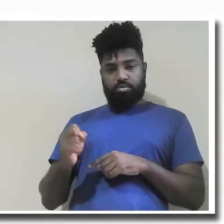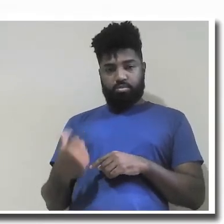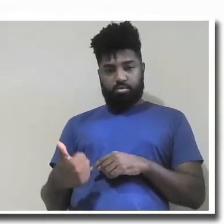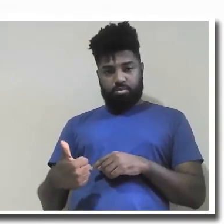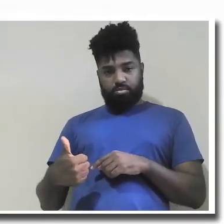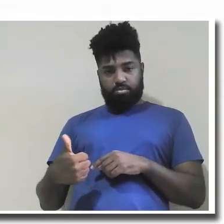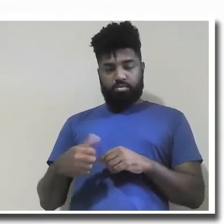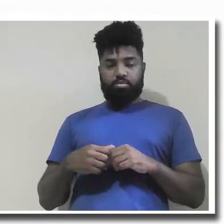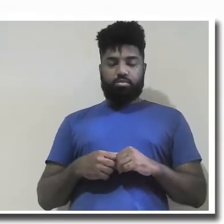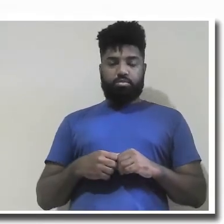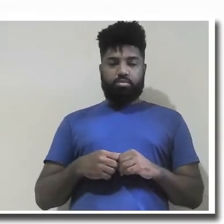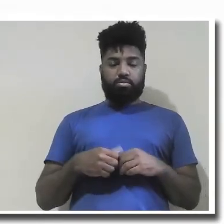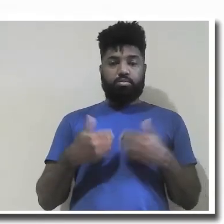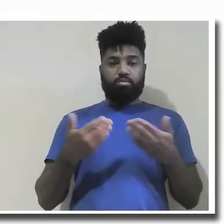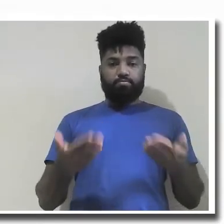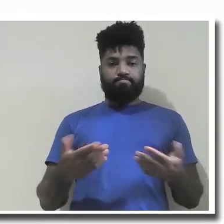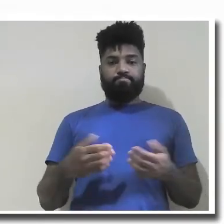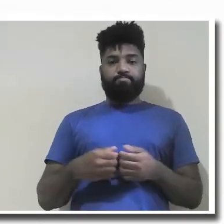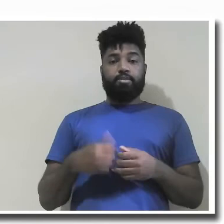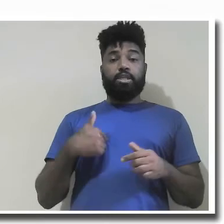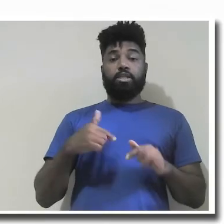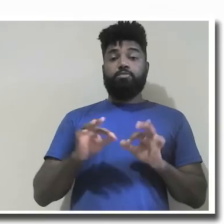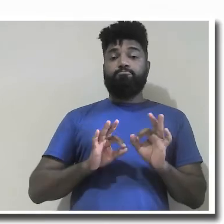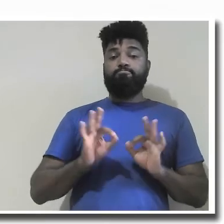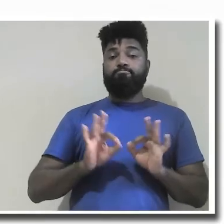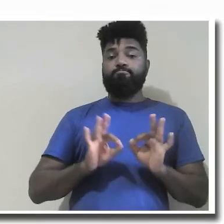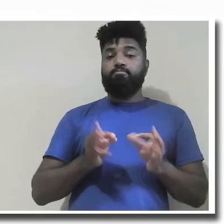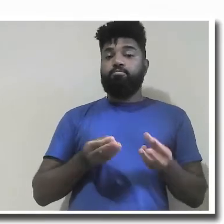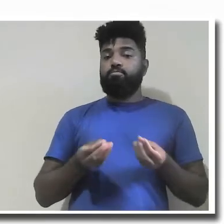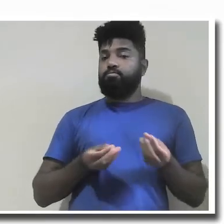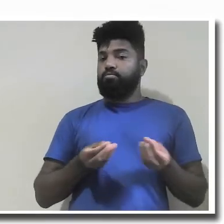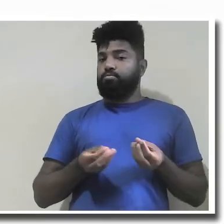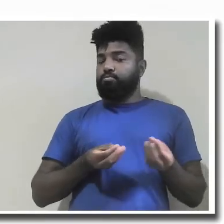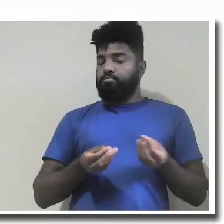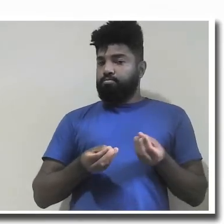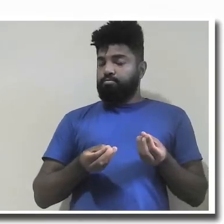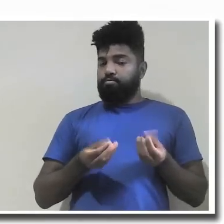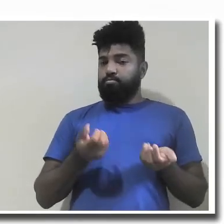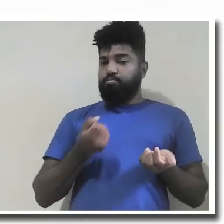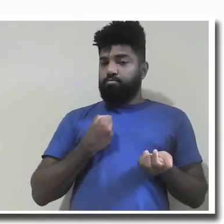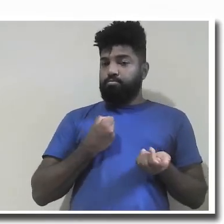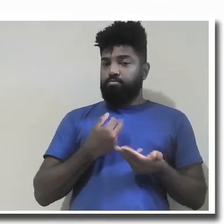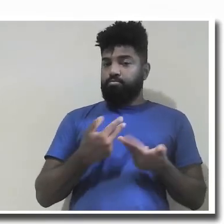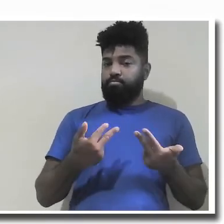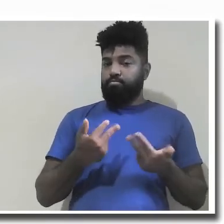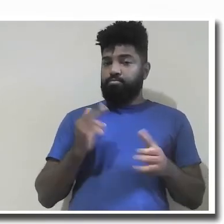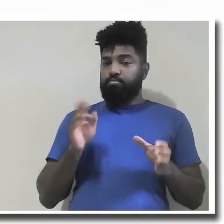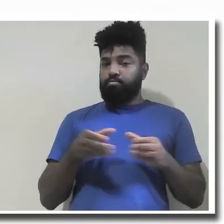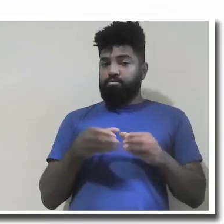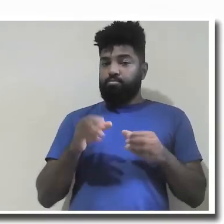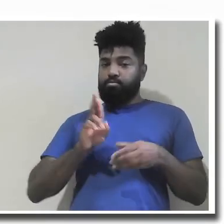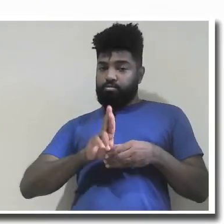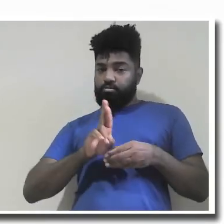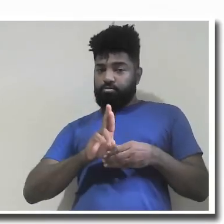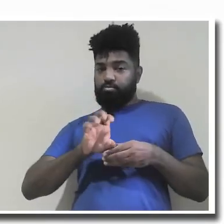81. Porém, posso trabalhar com valores reais também. E neste